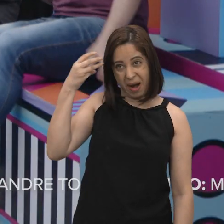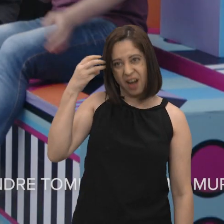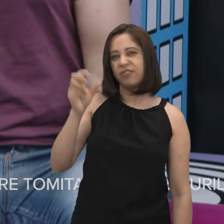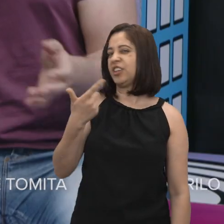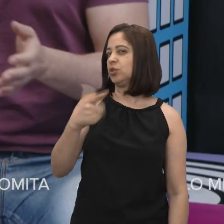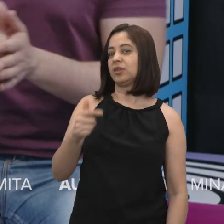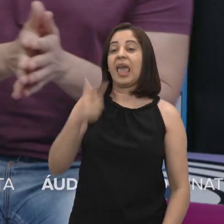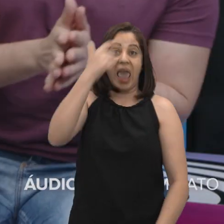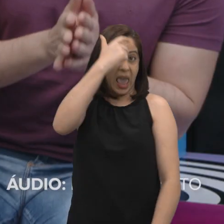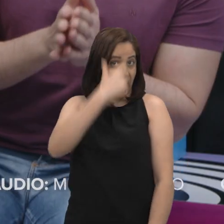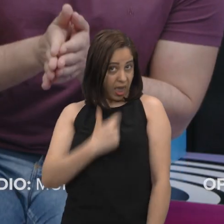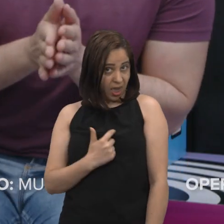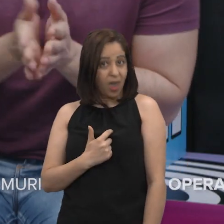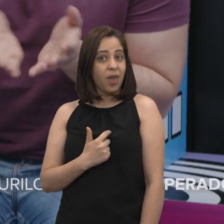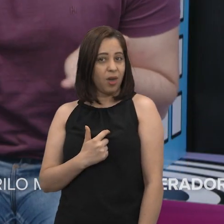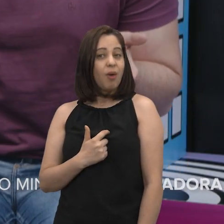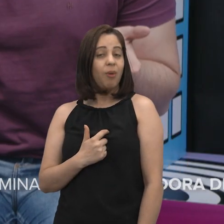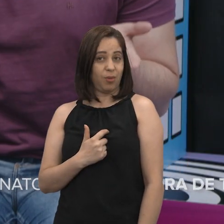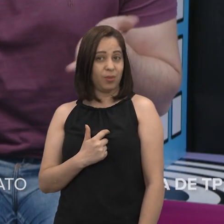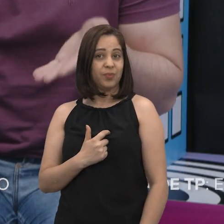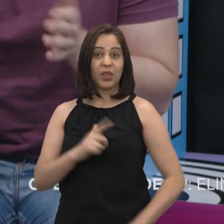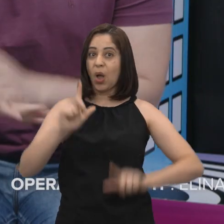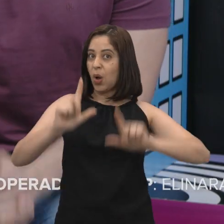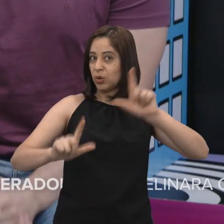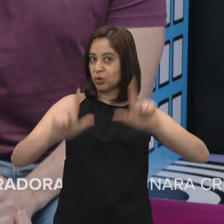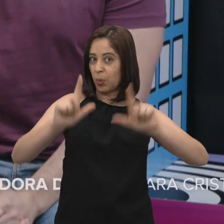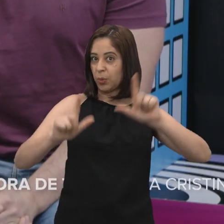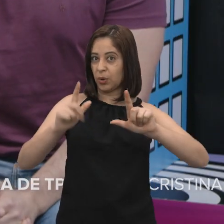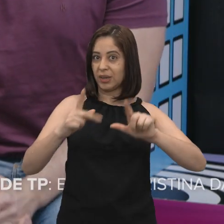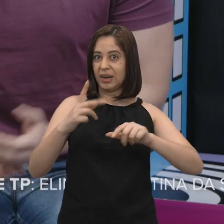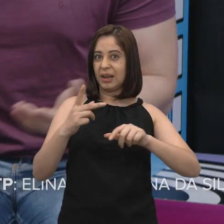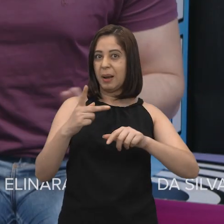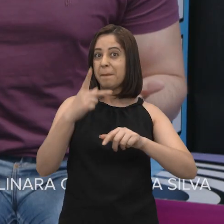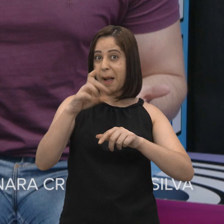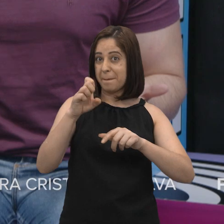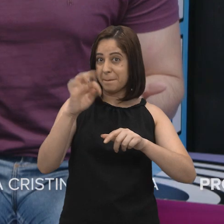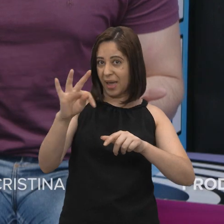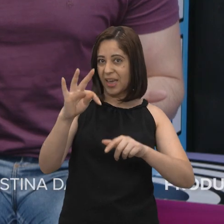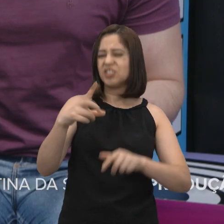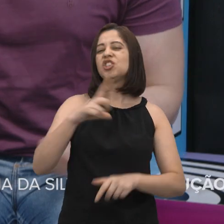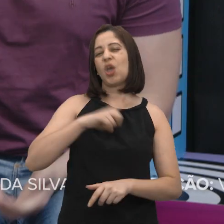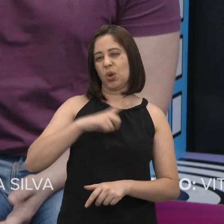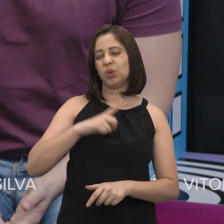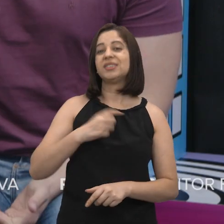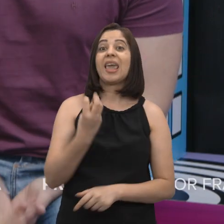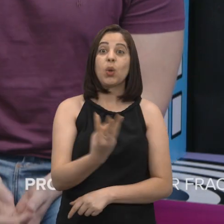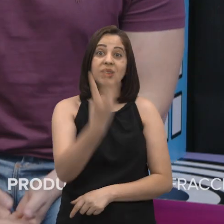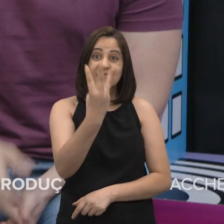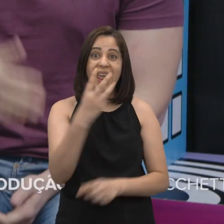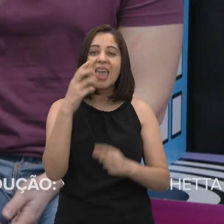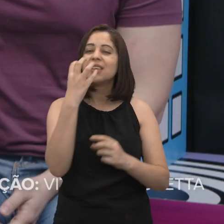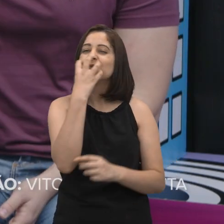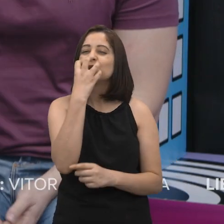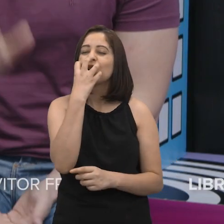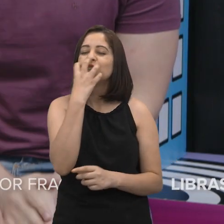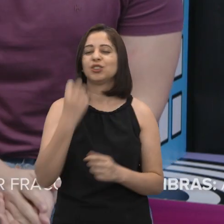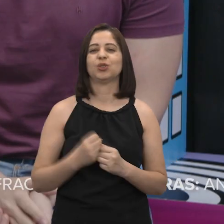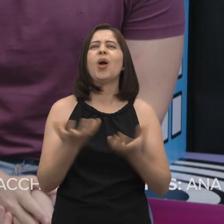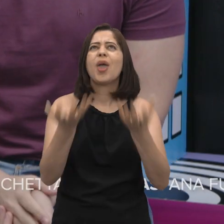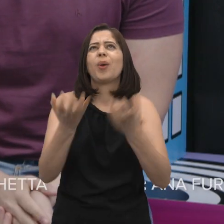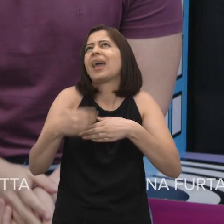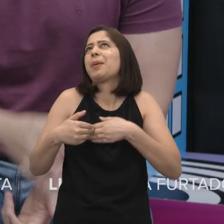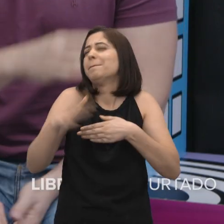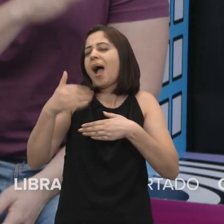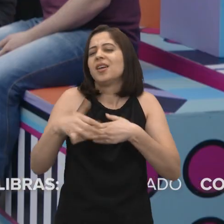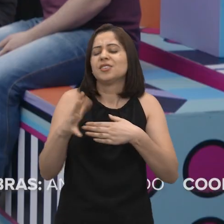eu, como dono e proprietário do Galeria Pet, programa aqui da TV Câmara, é lógico que tenho, né, Não gente? tem como não ter. 3. Se pudesse, eu tinha mais um